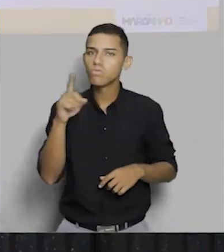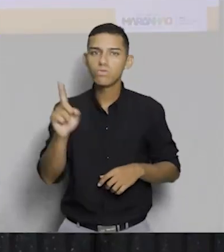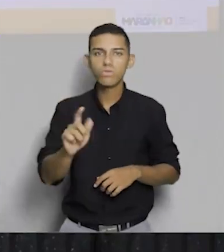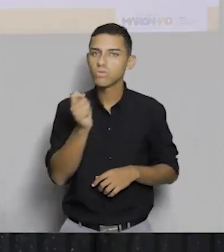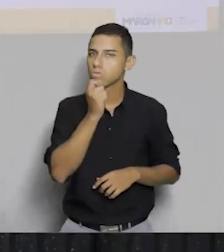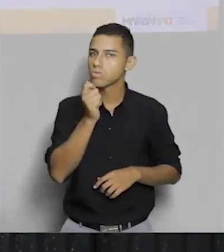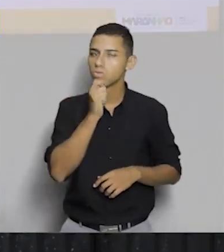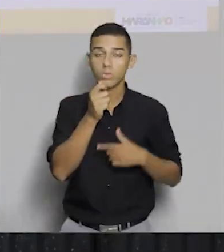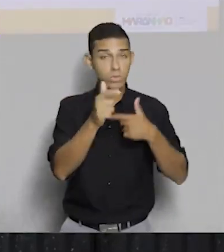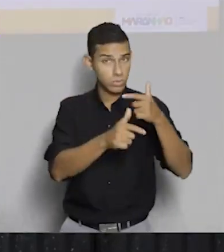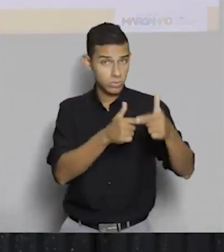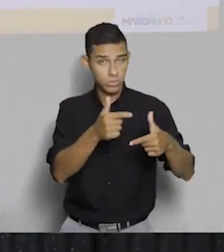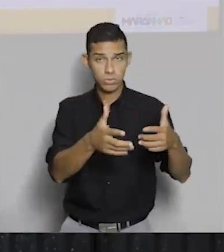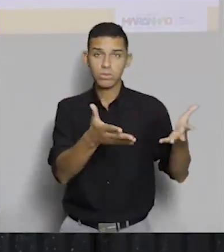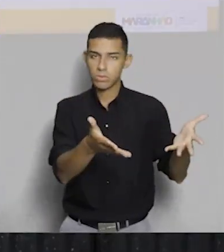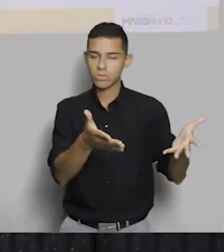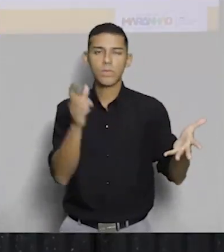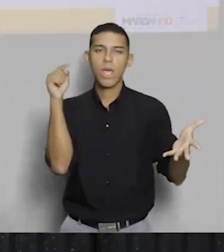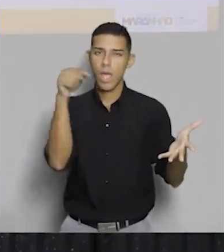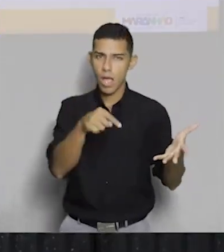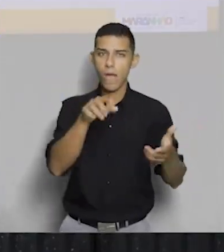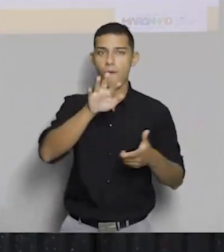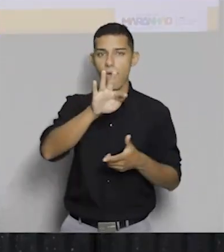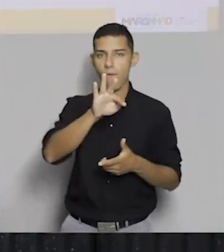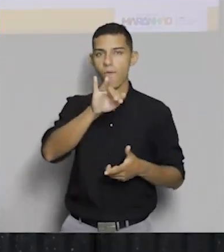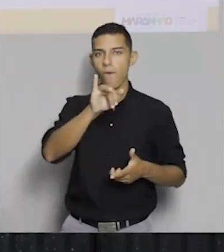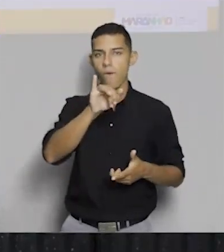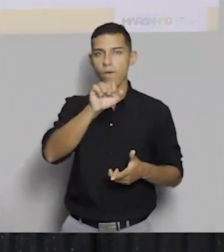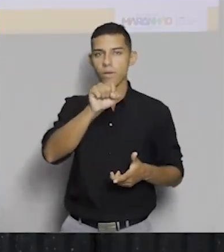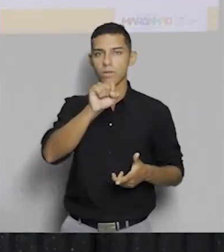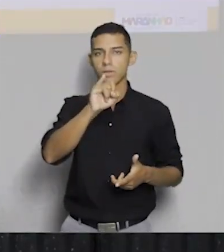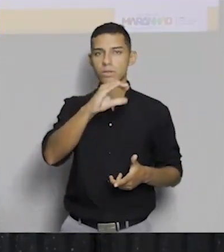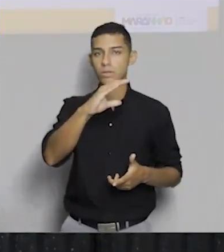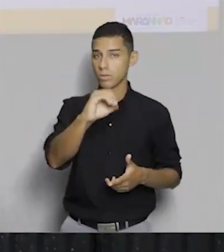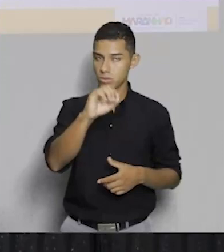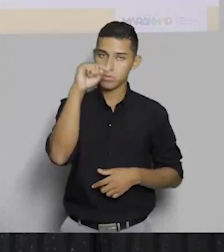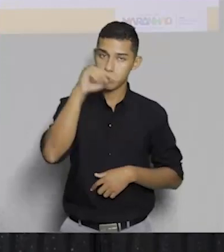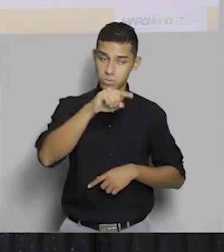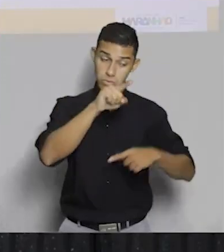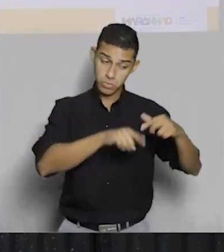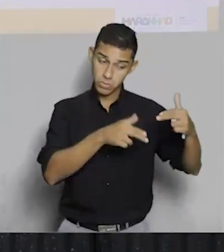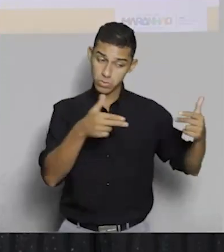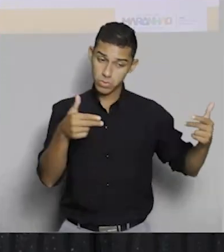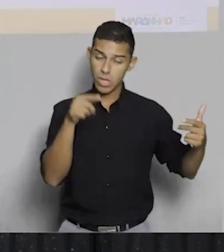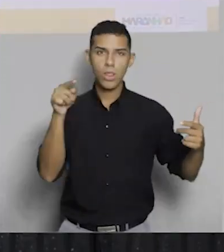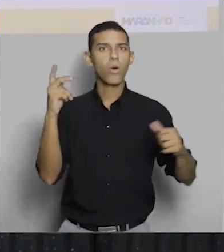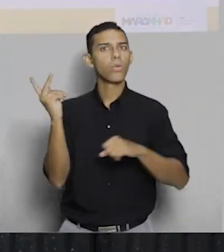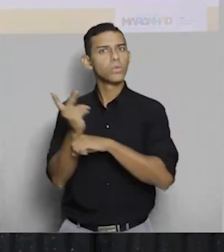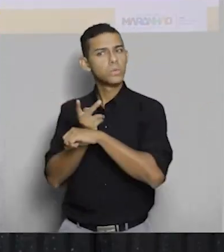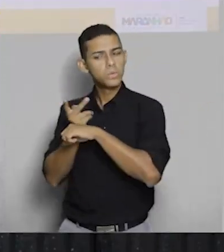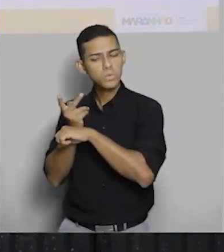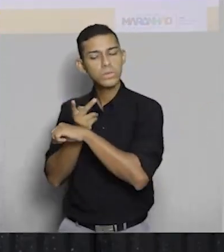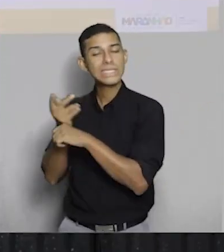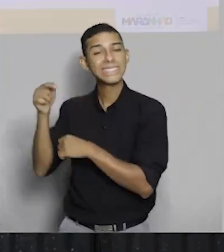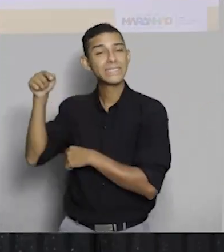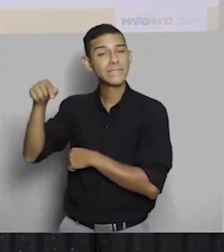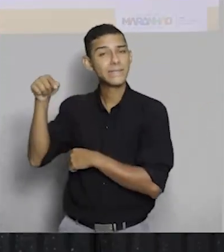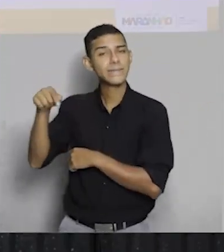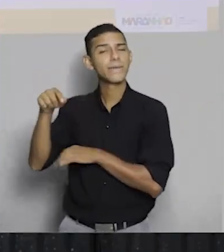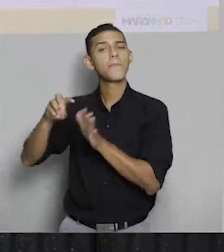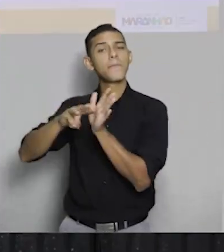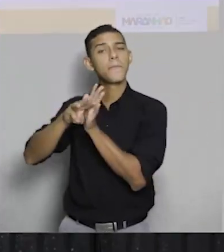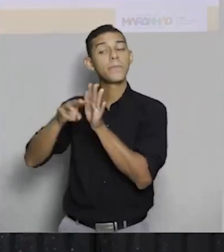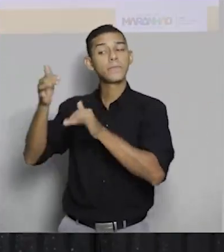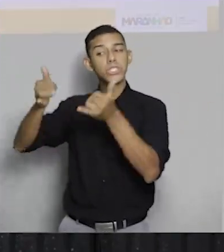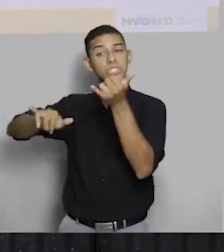método físico ou processo físico. Nós, nessa questão, estamos procurando o método ou os